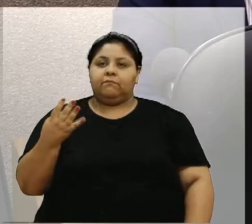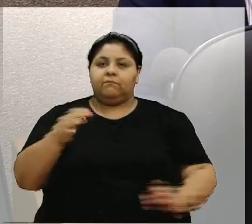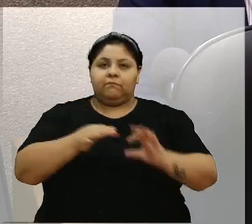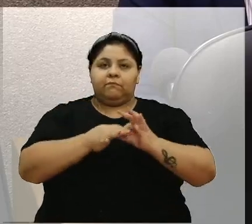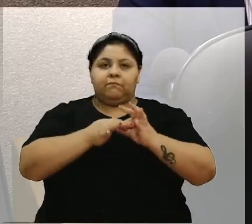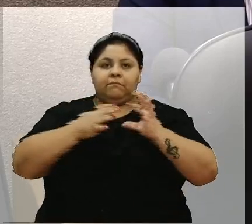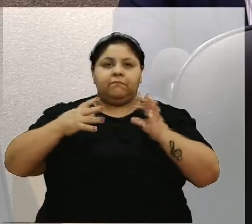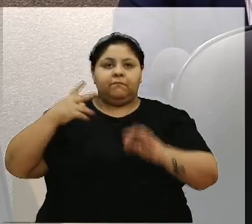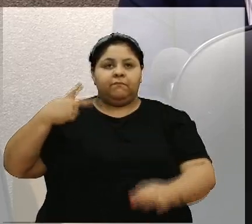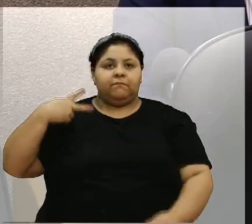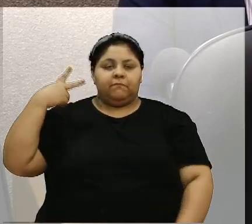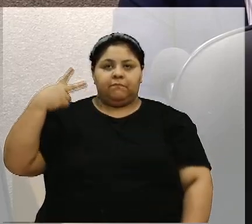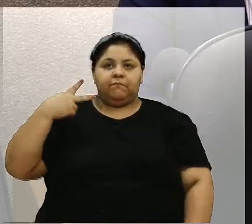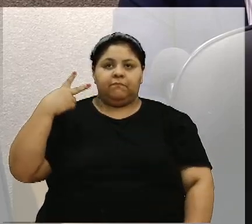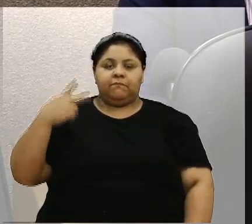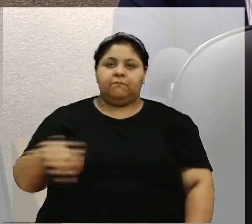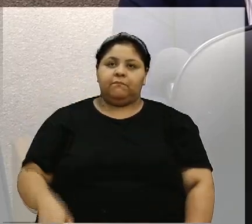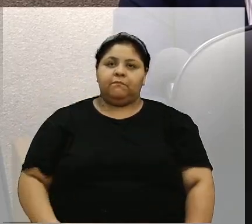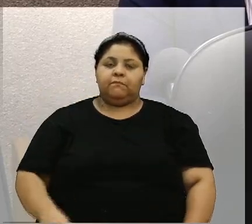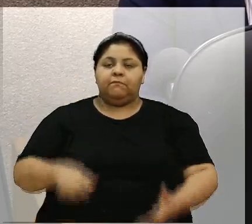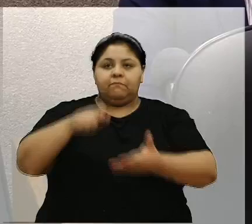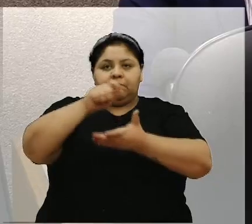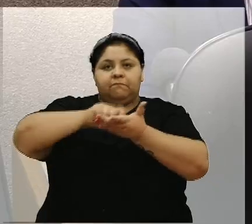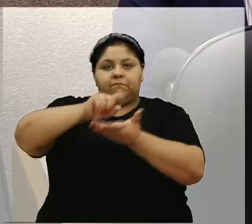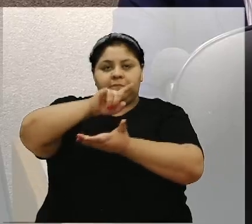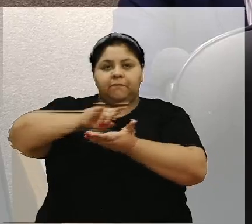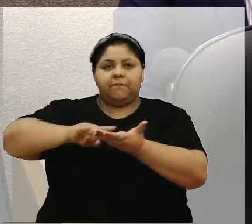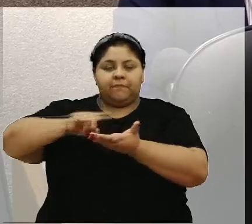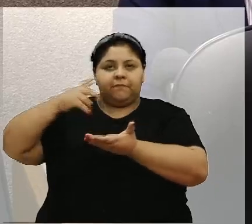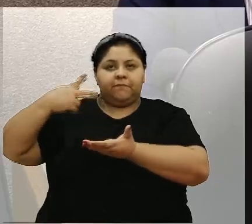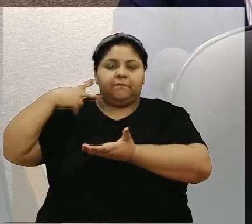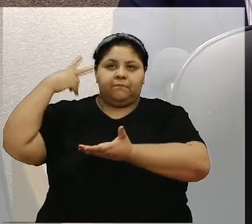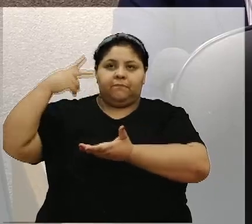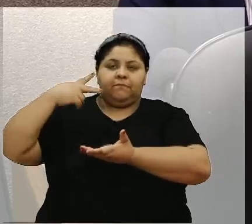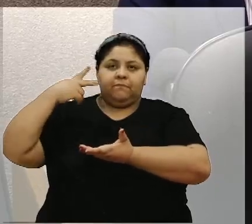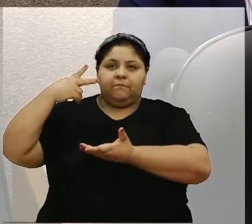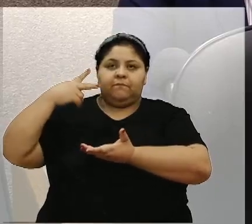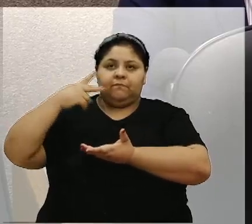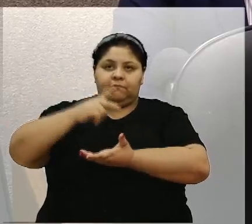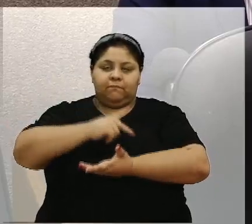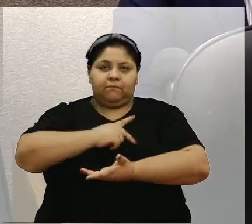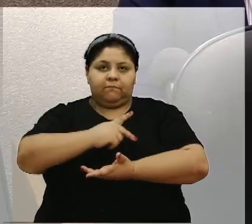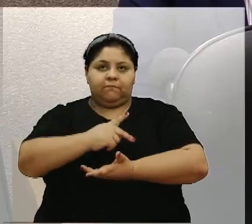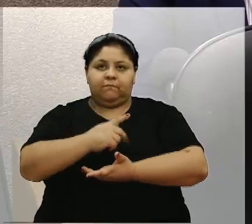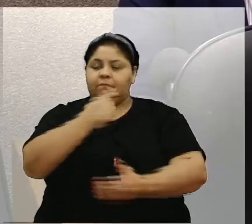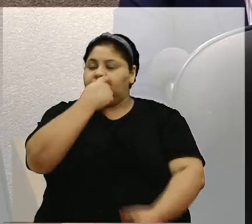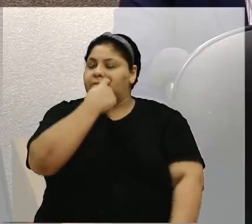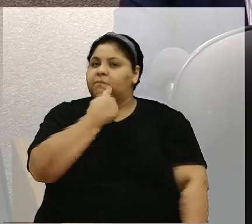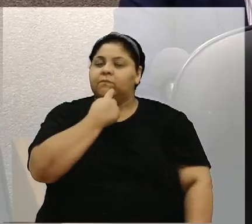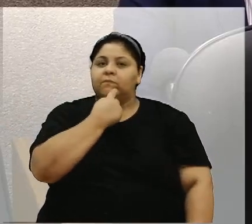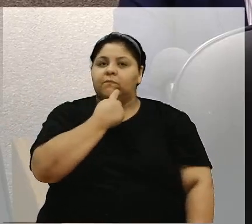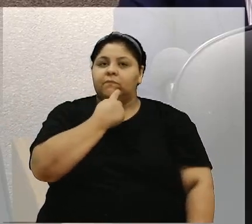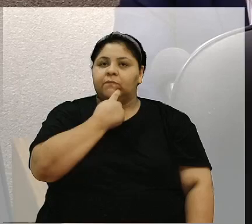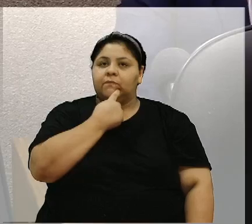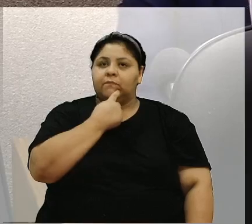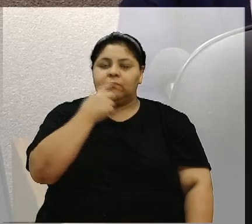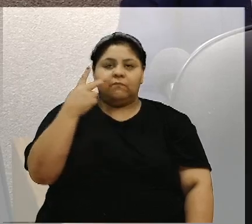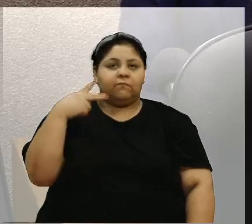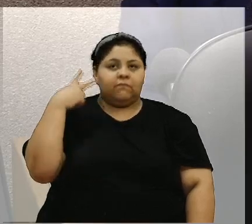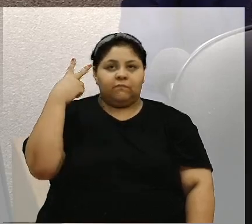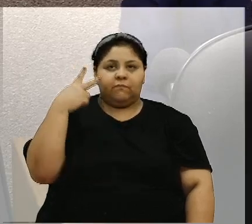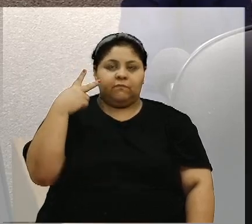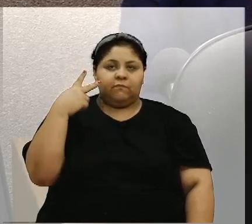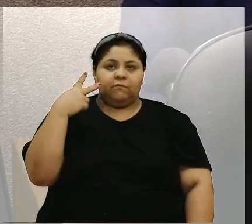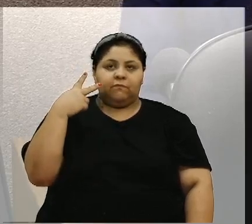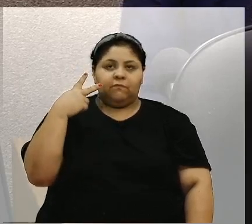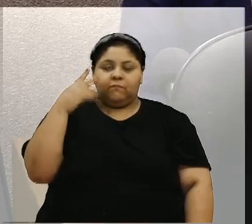de emancipação política. Assinam este documento o vereador presidente Wagner Petrini, vereador